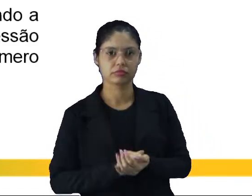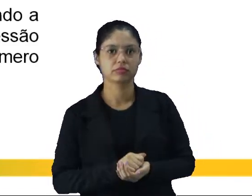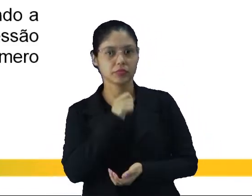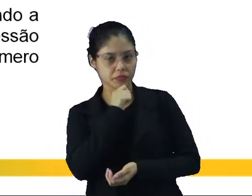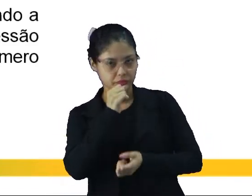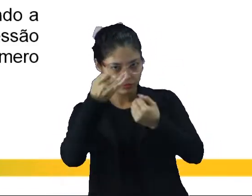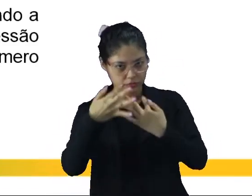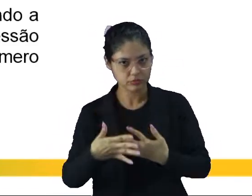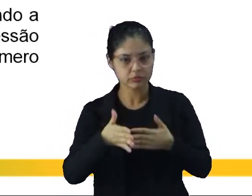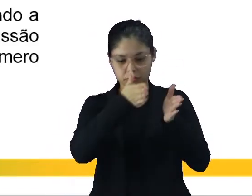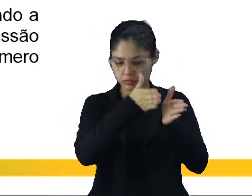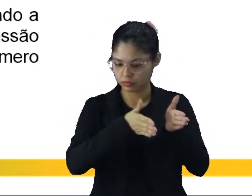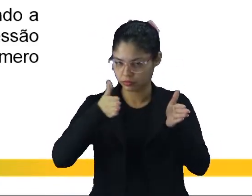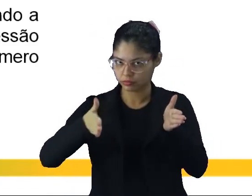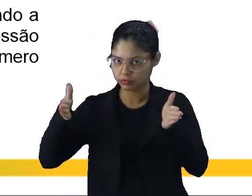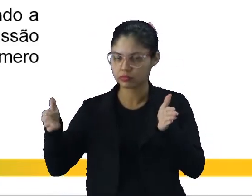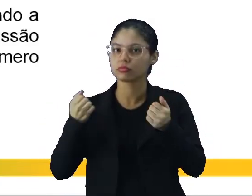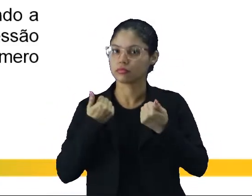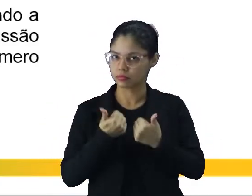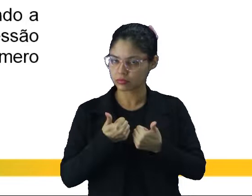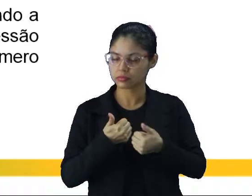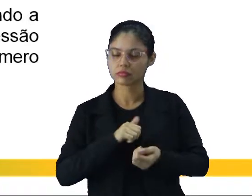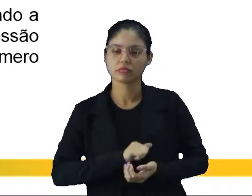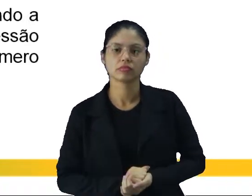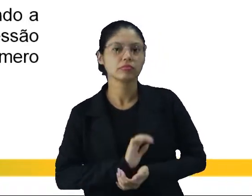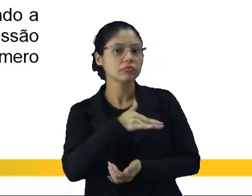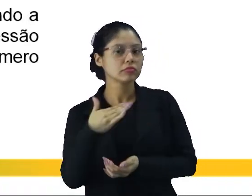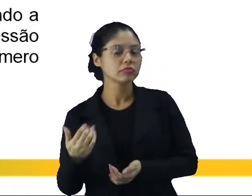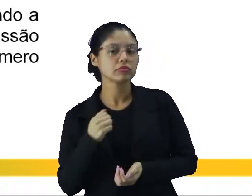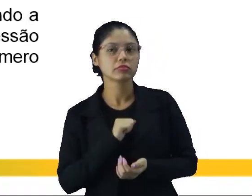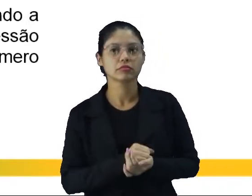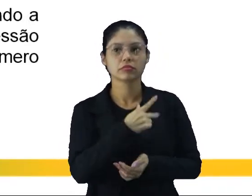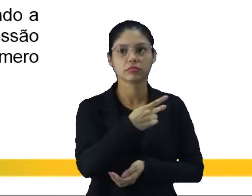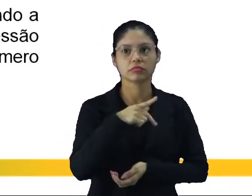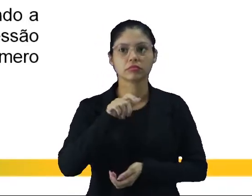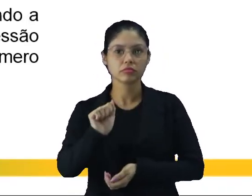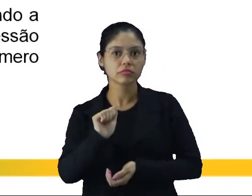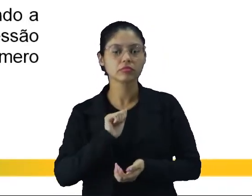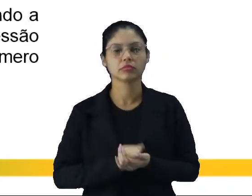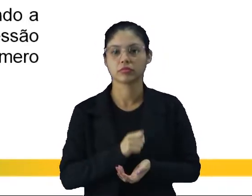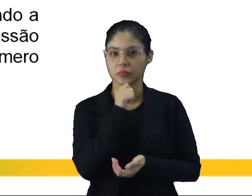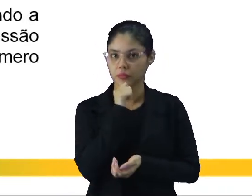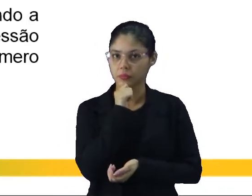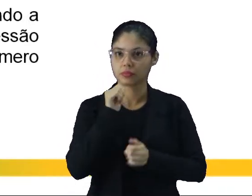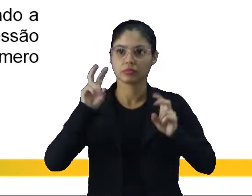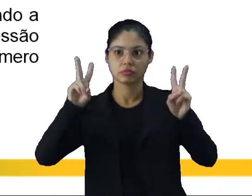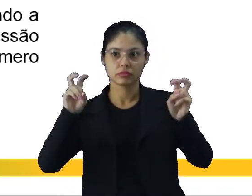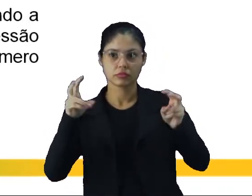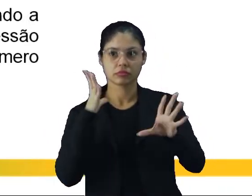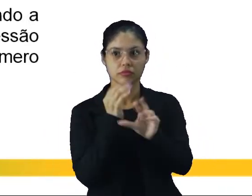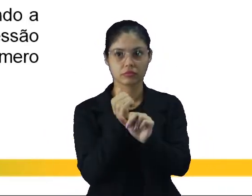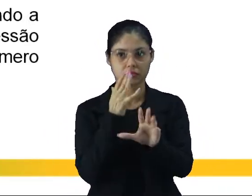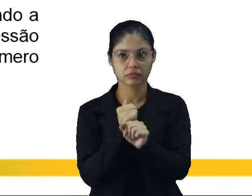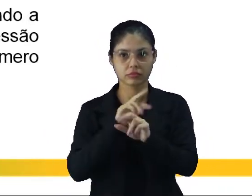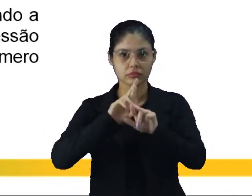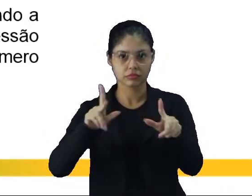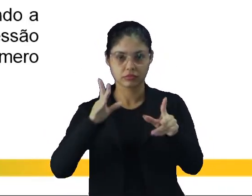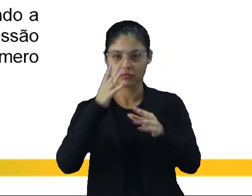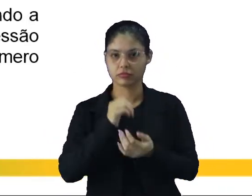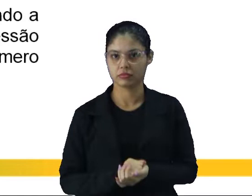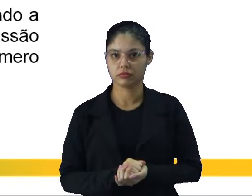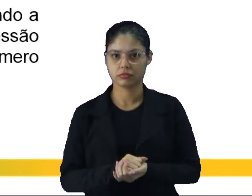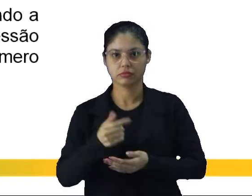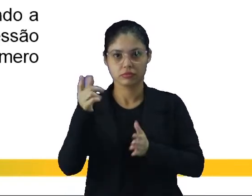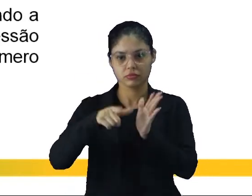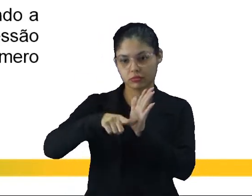ainda vou explicar isso passo a passo, tá? Enquanto na progressão aritmética os termos são obtidos somando a diferença comum